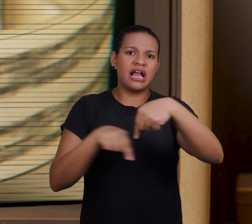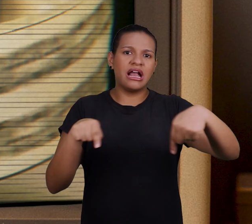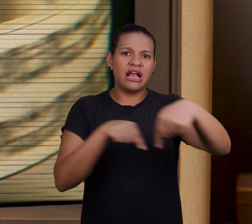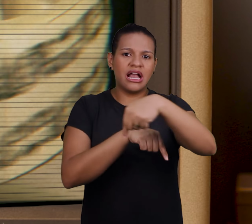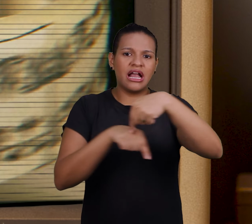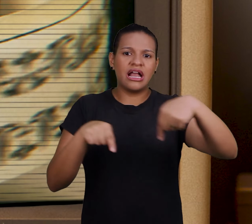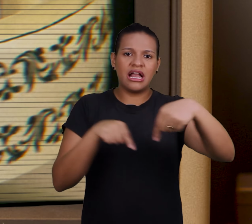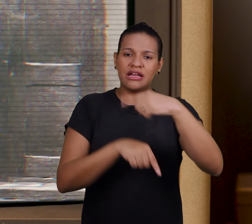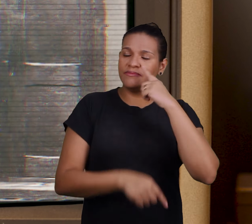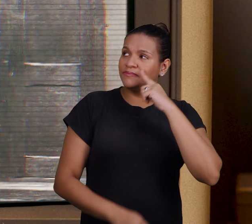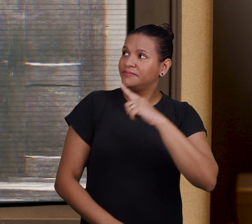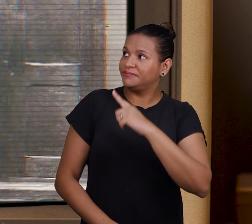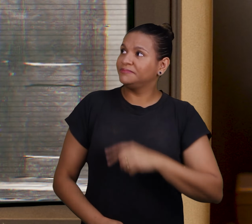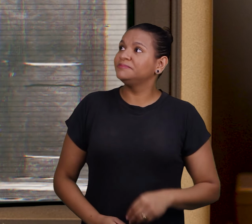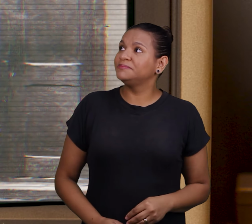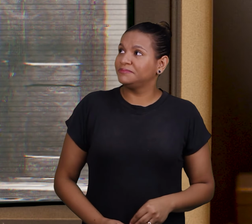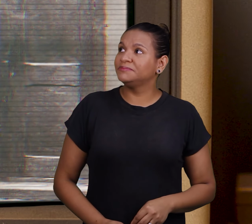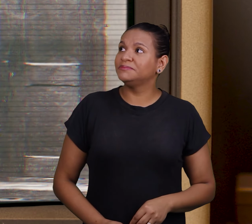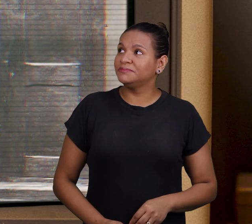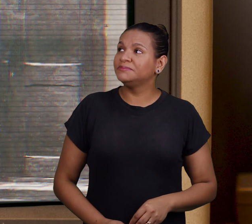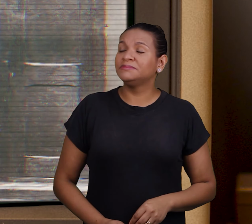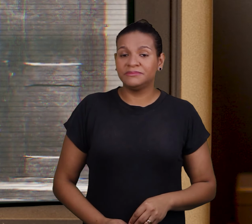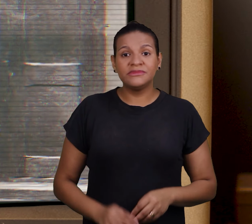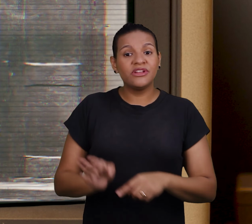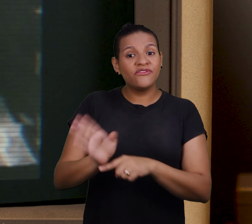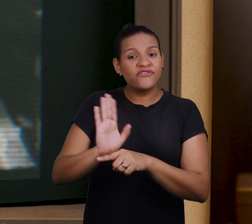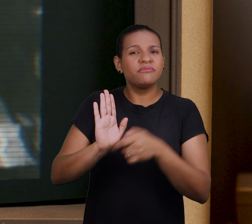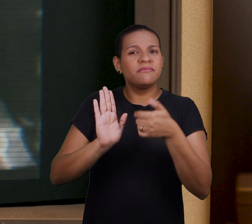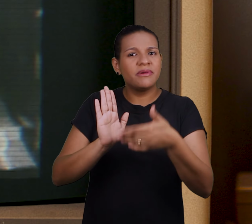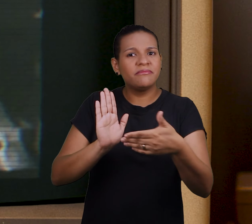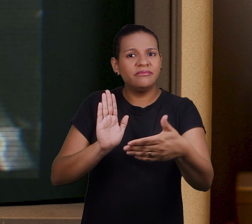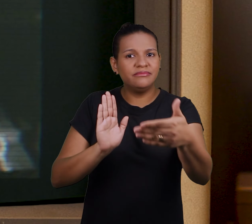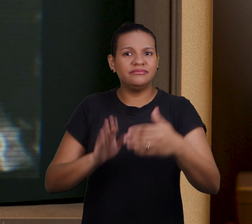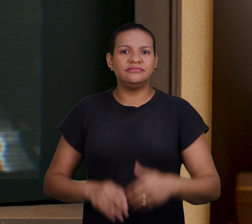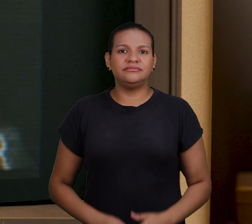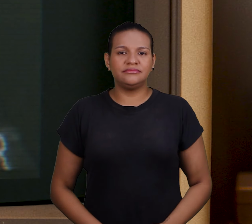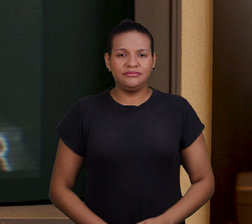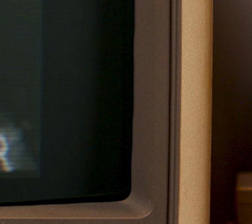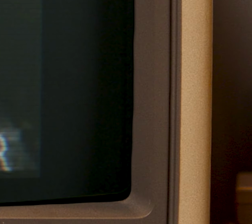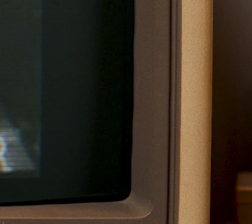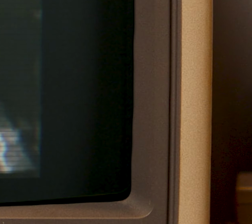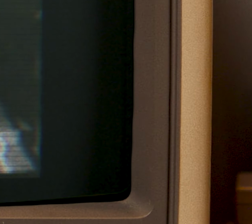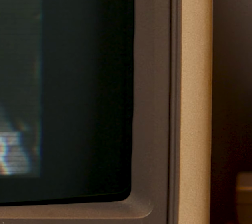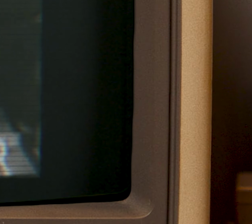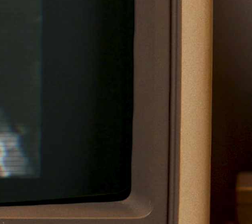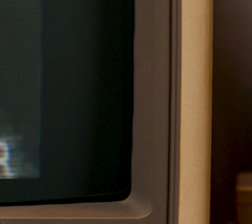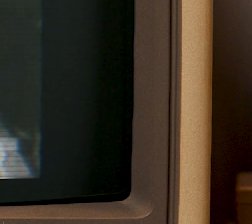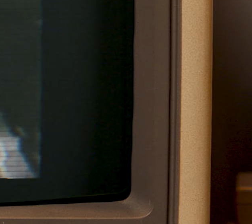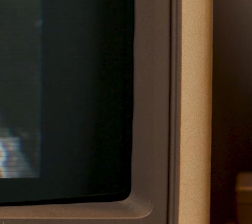como o praxinoscópio e o cinetoscópio, seguido dos primeiros filmes.